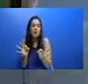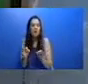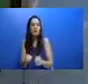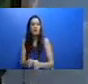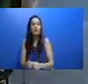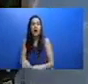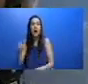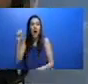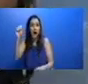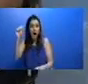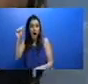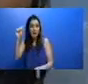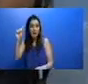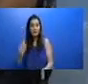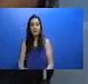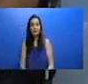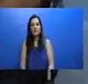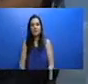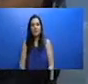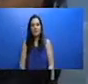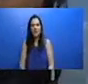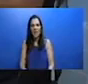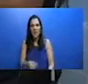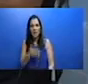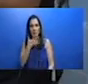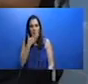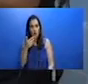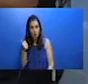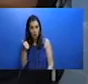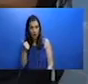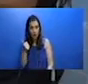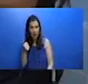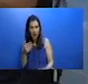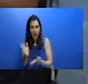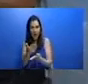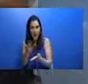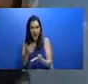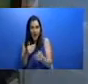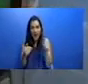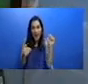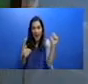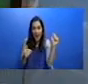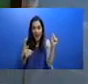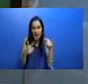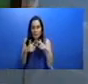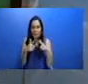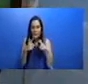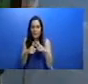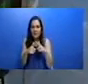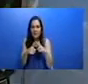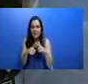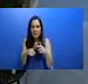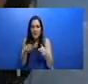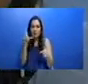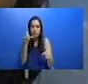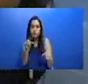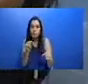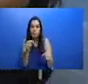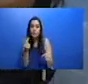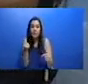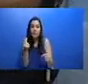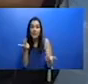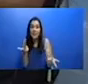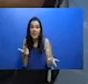A. A vantagem em comprar na papelaria A, pois nessa oferta, a dúzia do adesivo está mais barata do